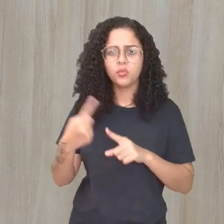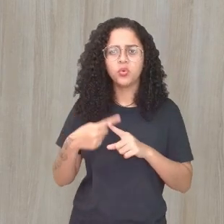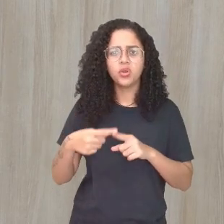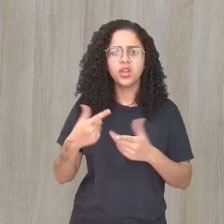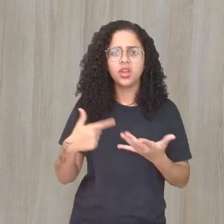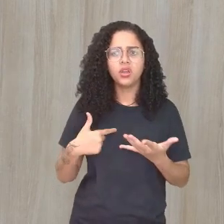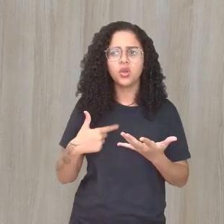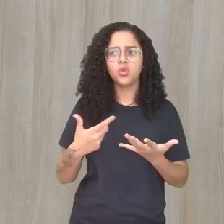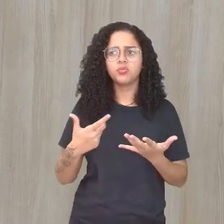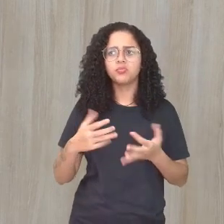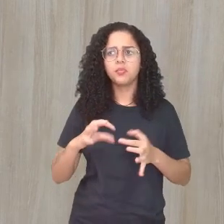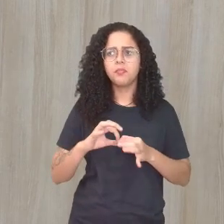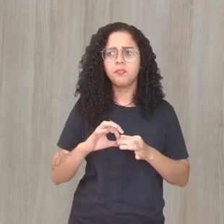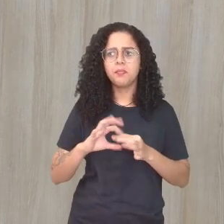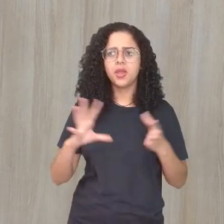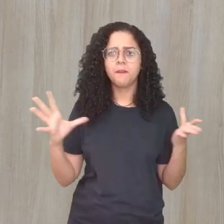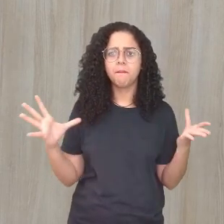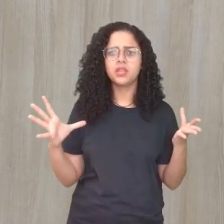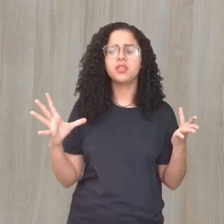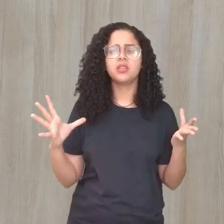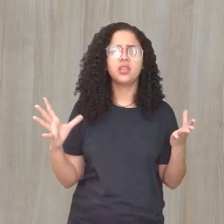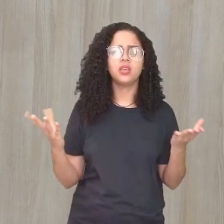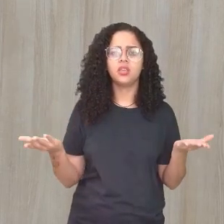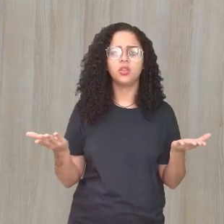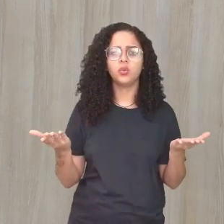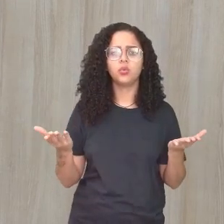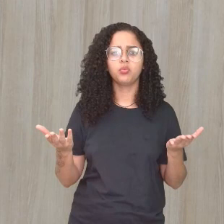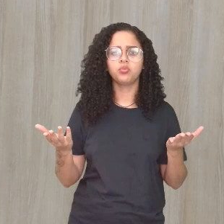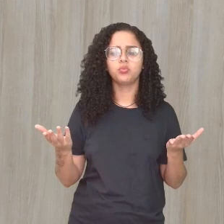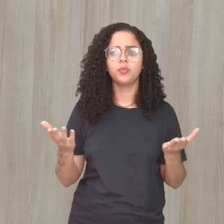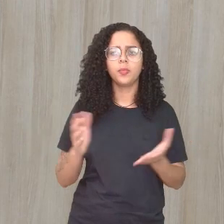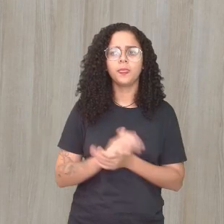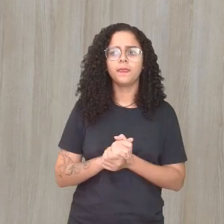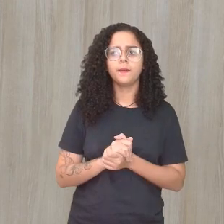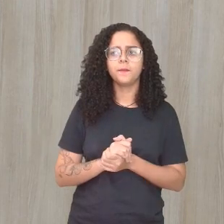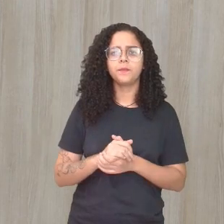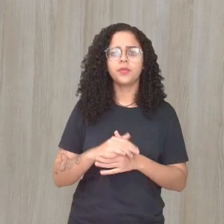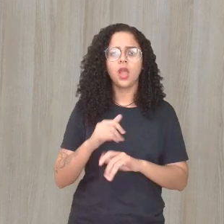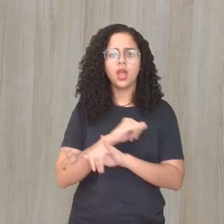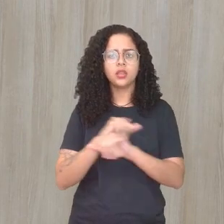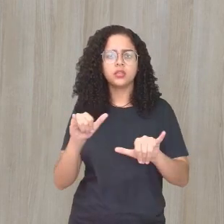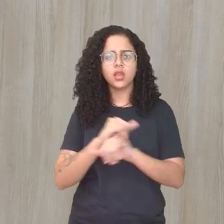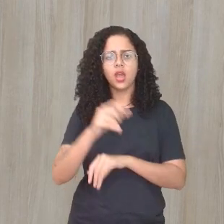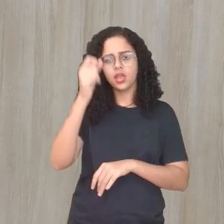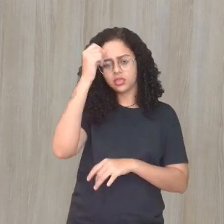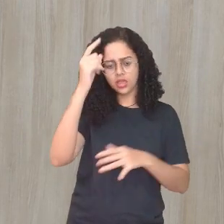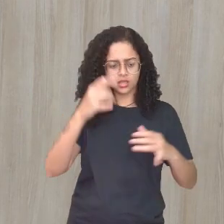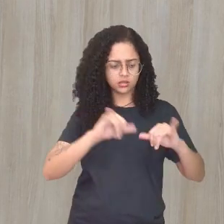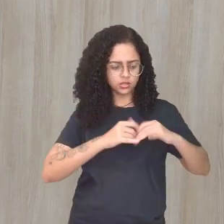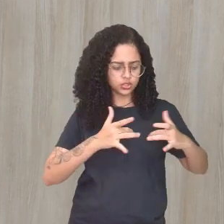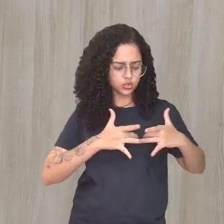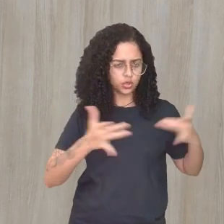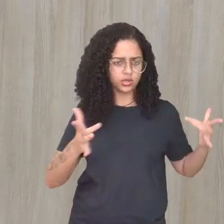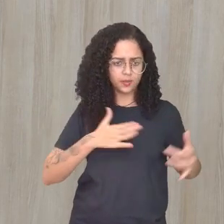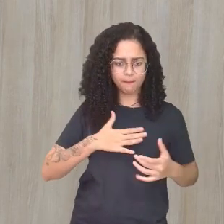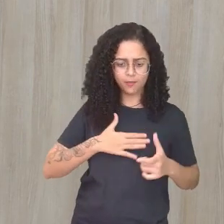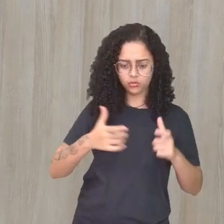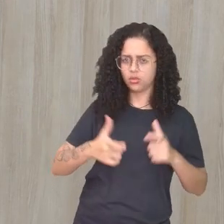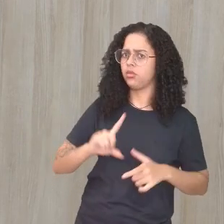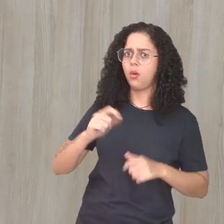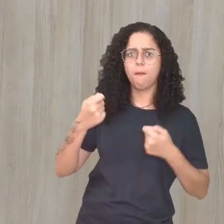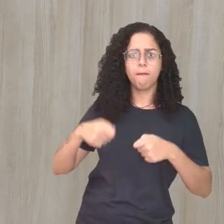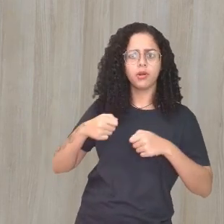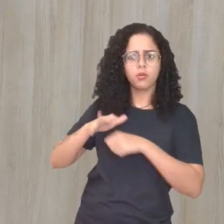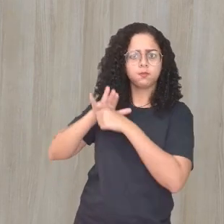vou estar permitindo, né, que se divulguem ideias de solidariedade no meu território? Não, eu tenho que reprimir isso